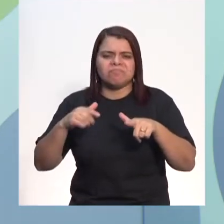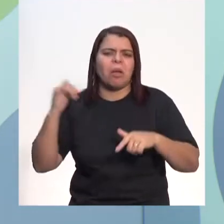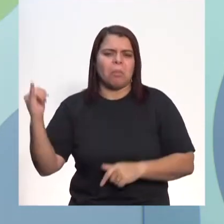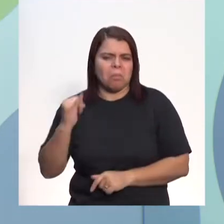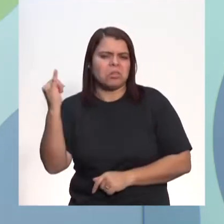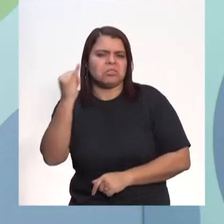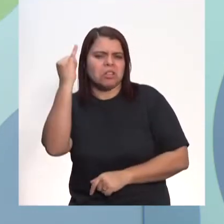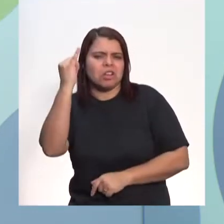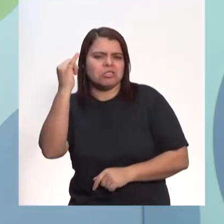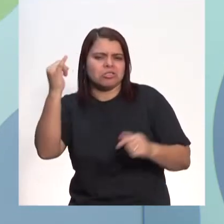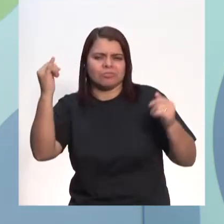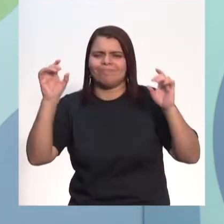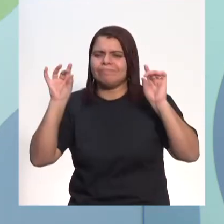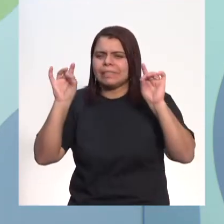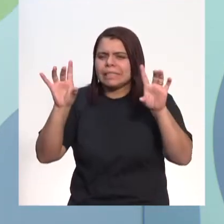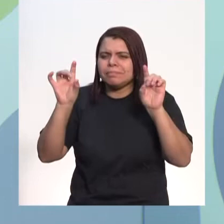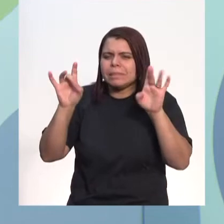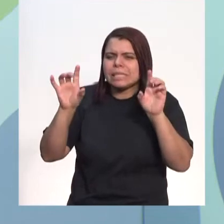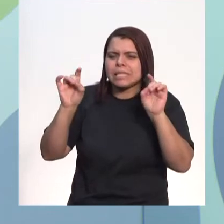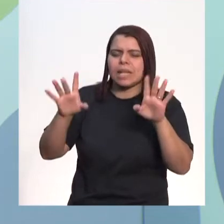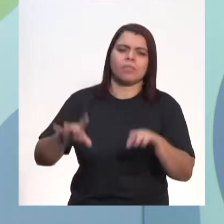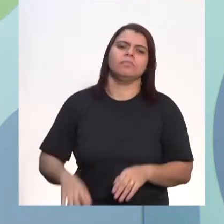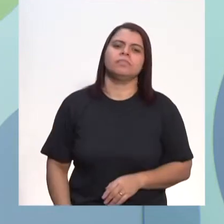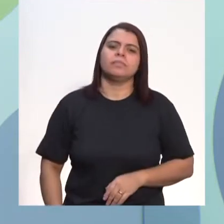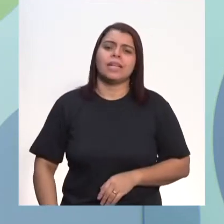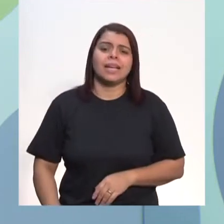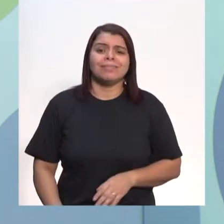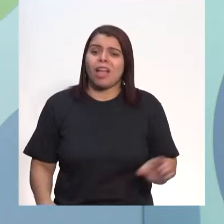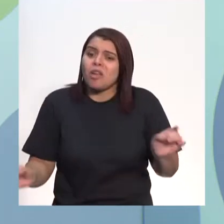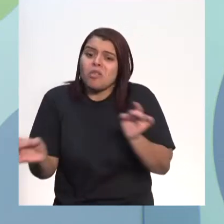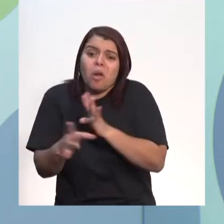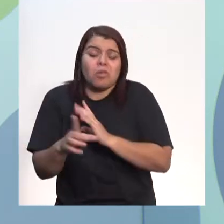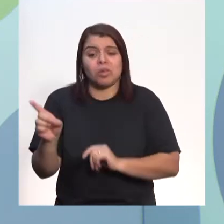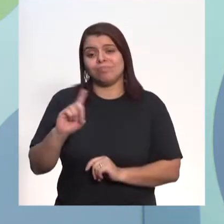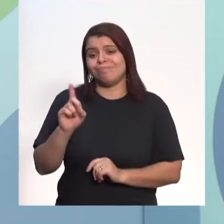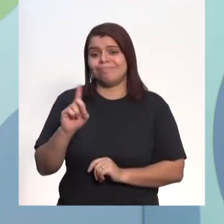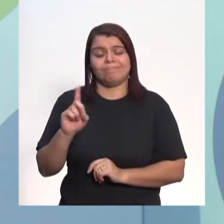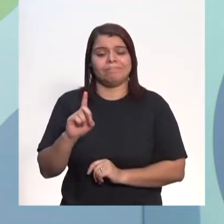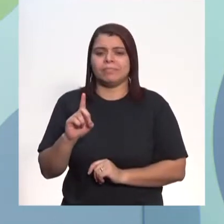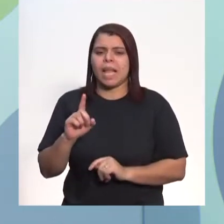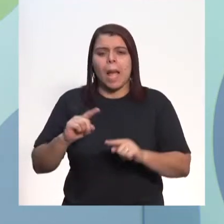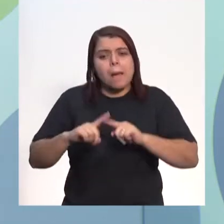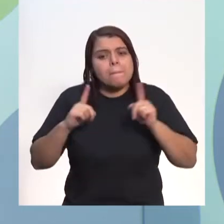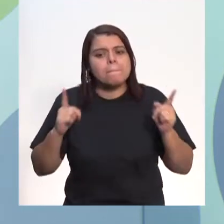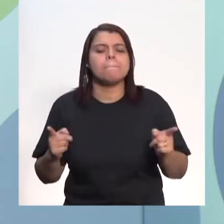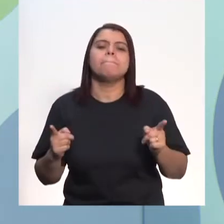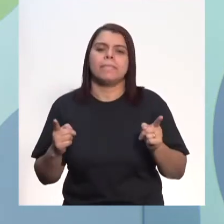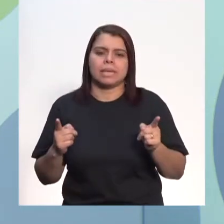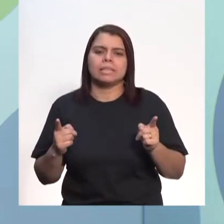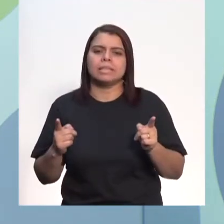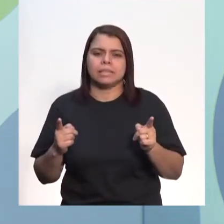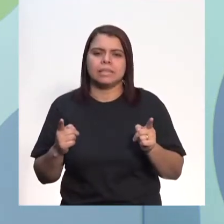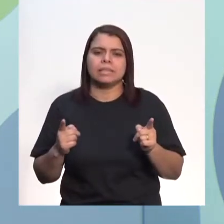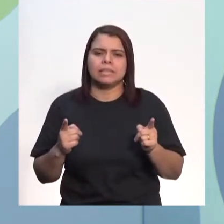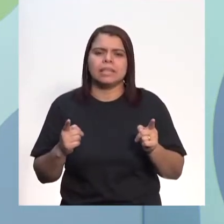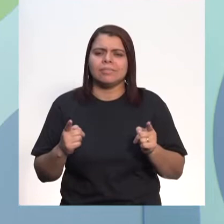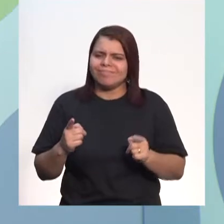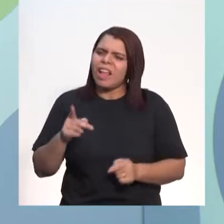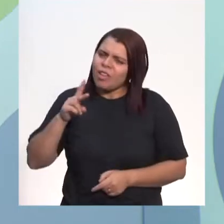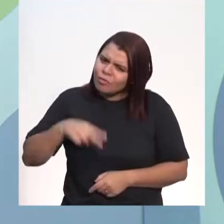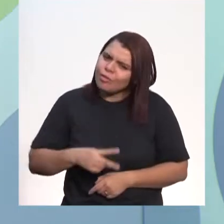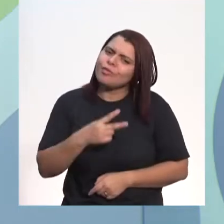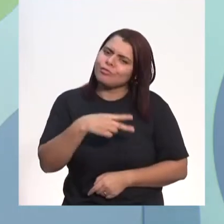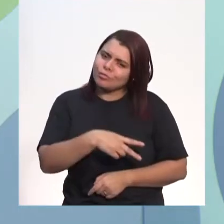mas também tem esse desafio. Então, ela não conseguiu concluir a atividade do bingo, mas é totalmente passível de dar sequência até